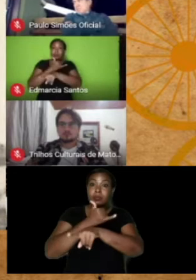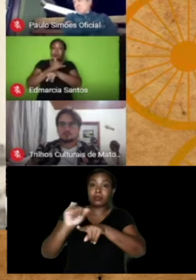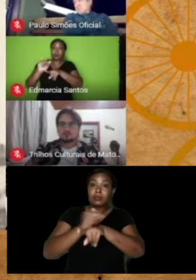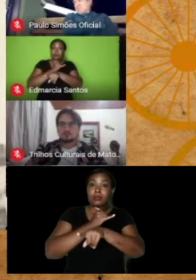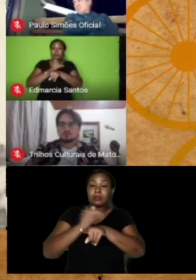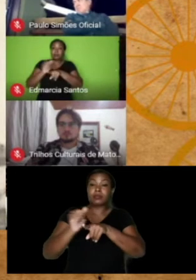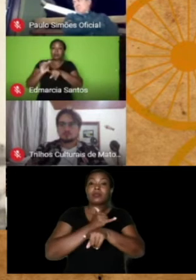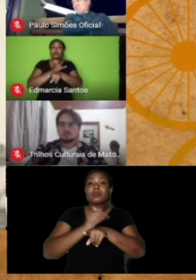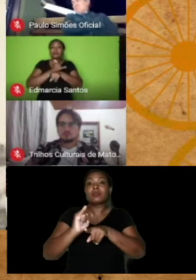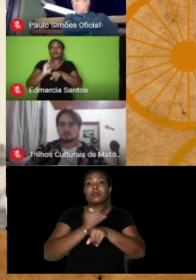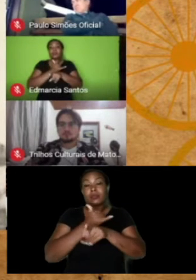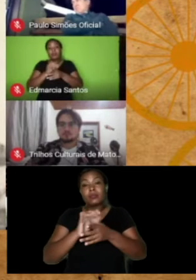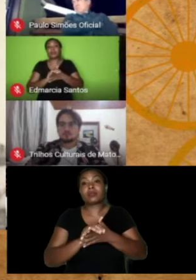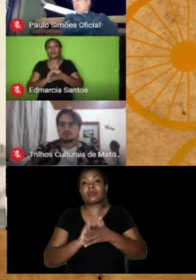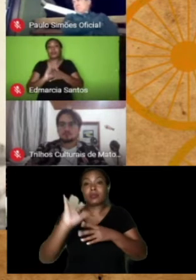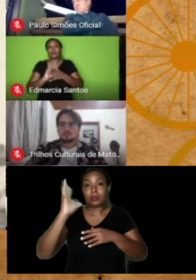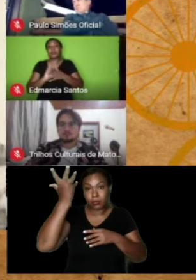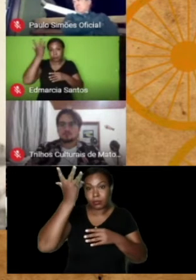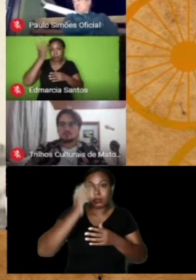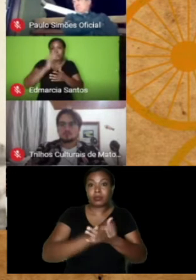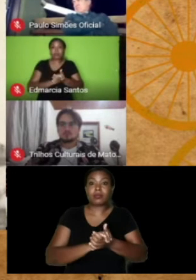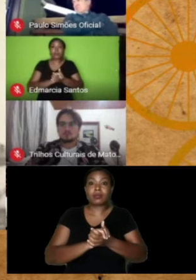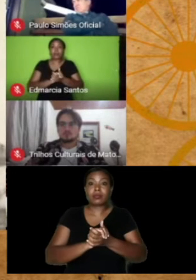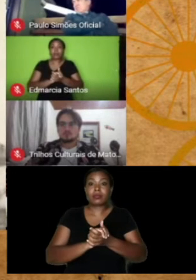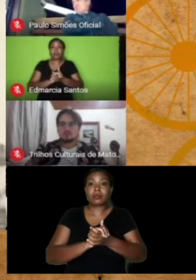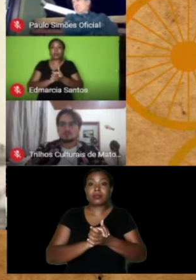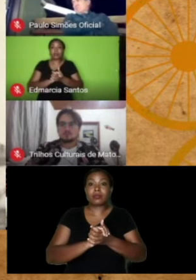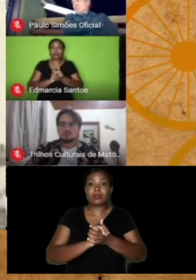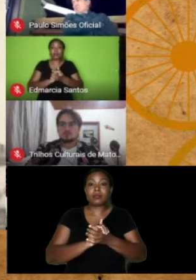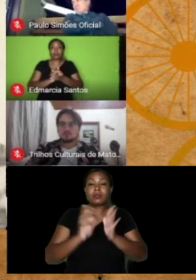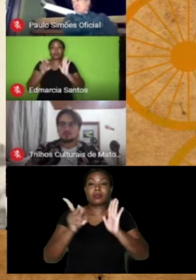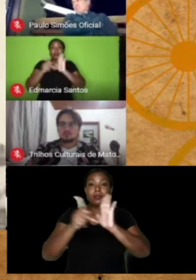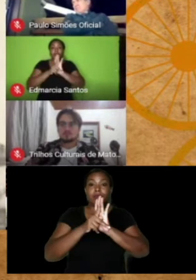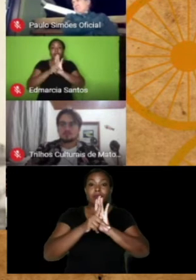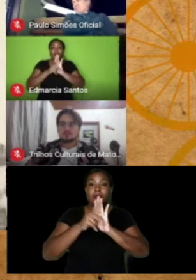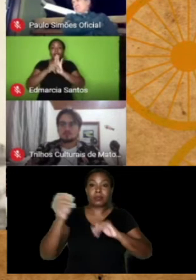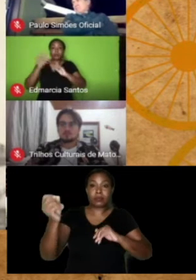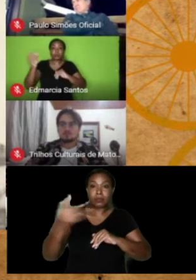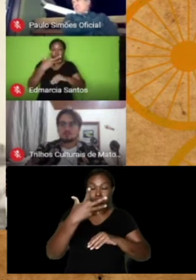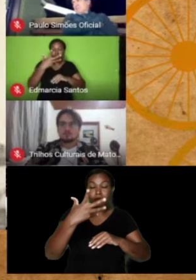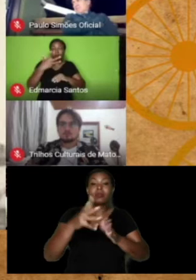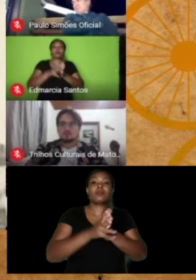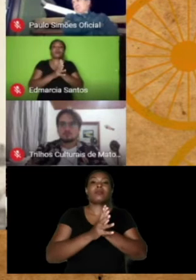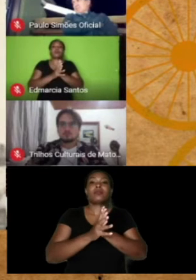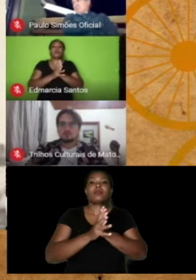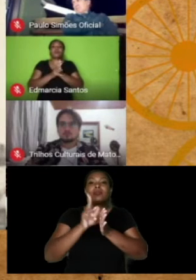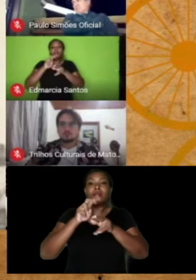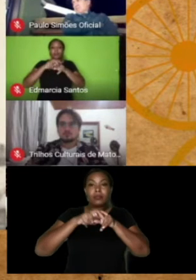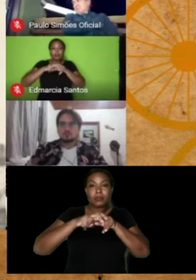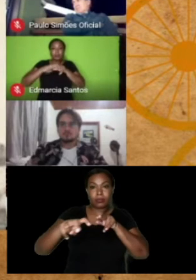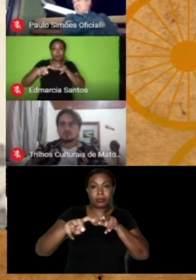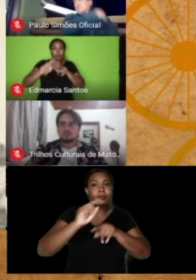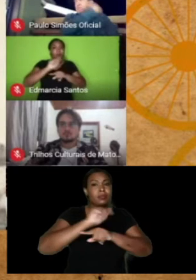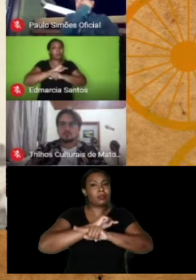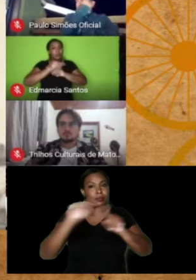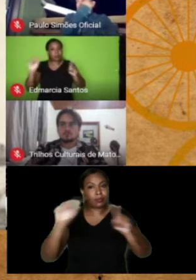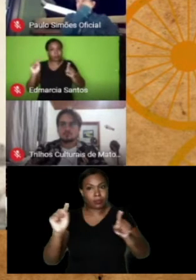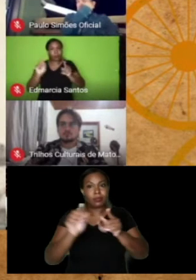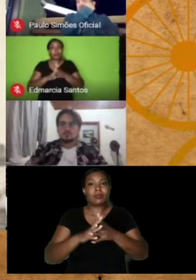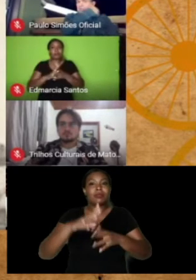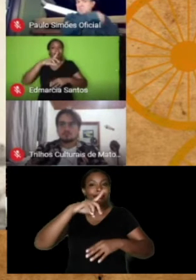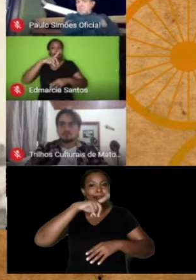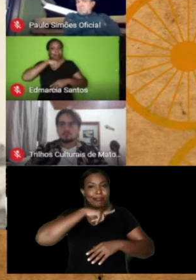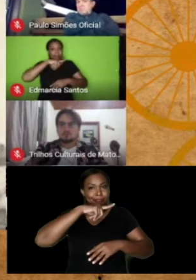essas ferrovias em prol da nova malha rodoviária. Então, não é de hoje. O